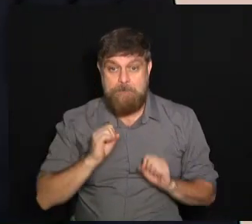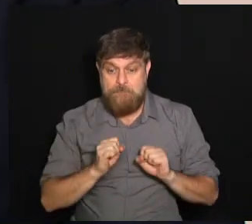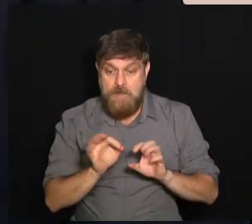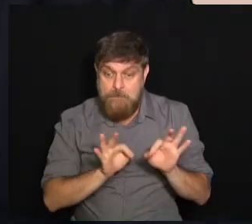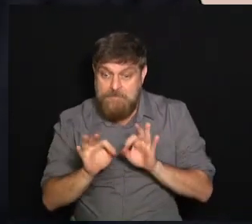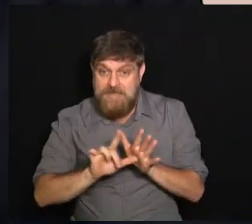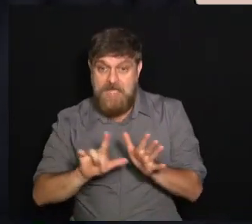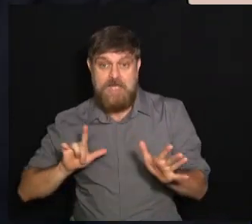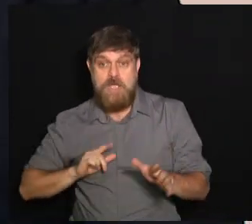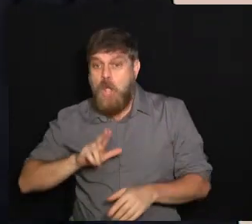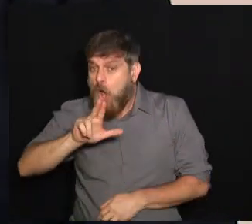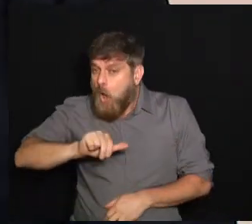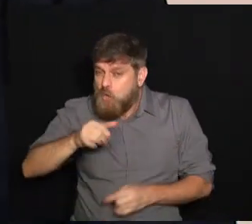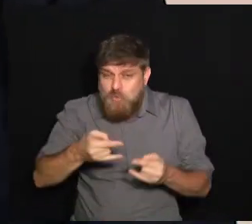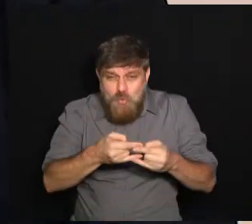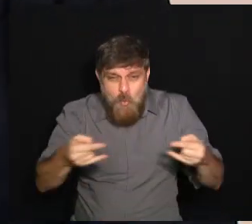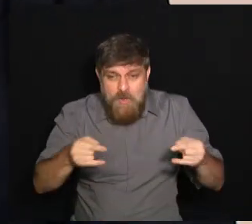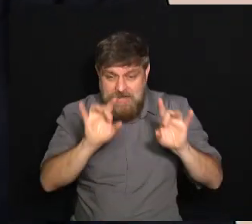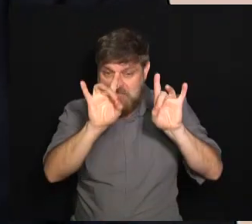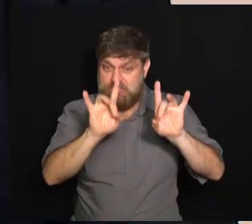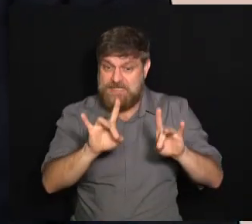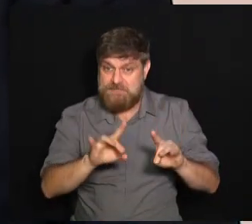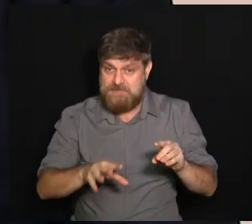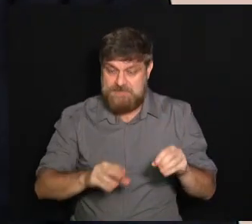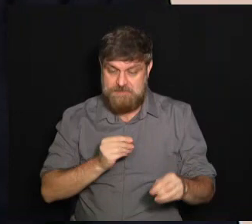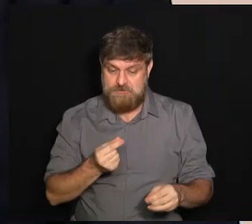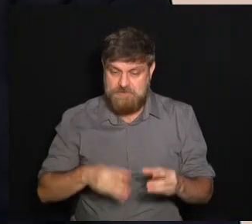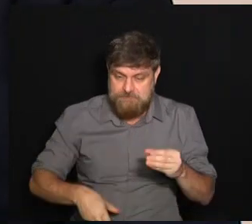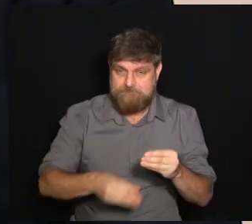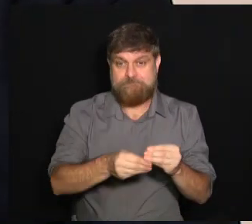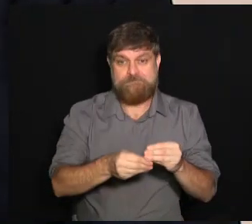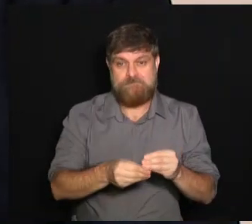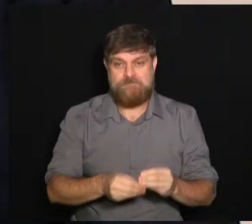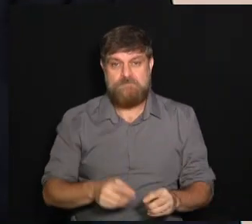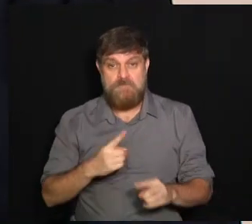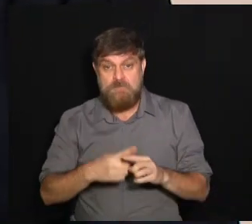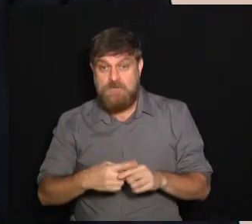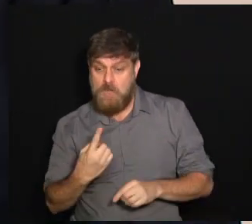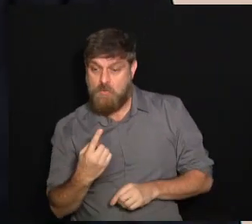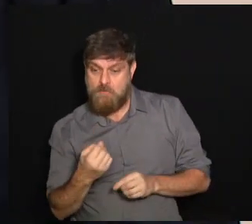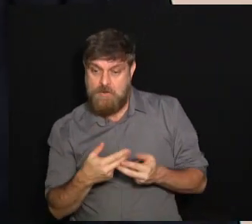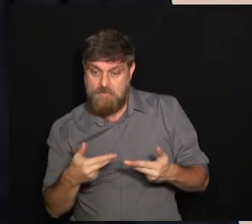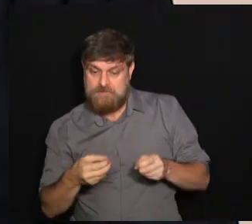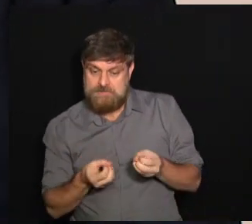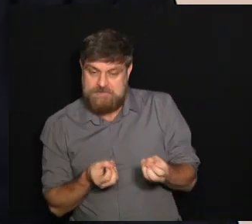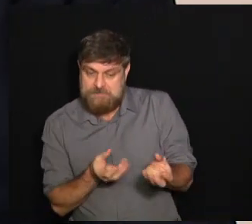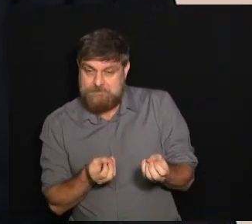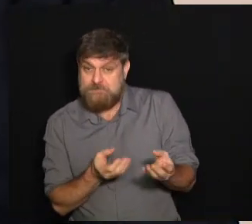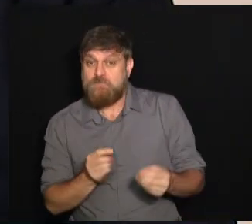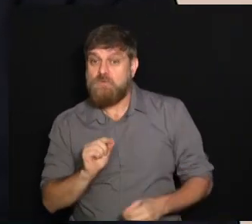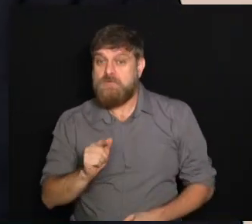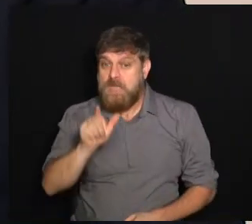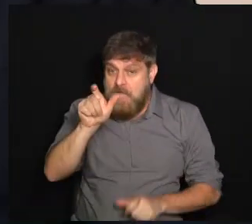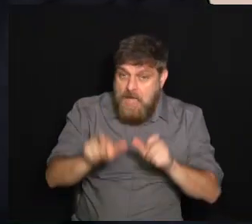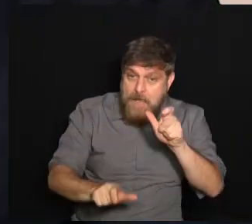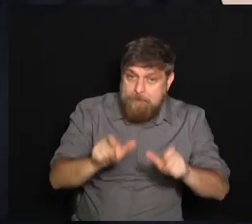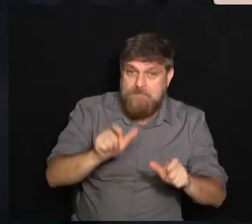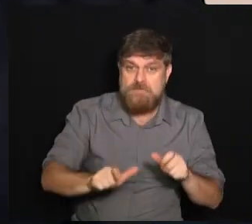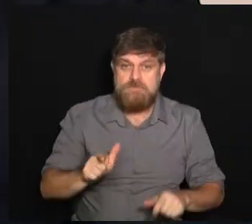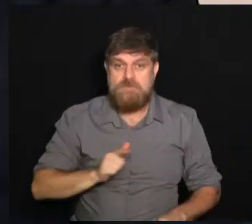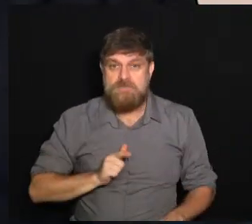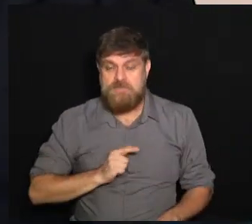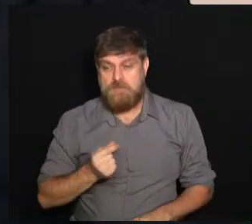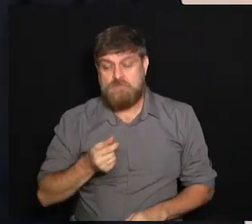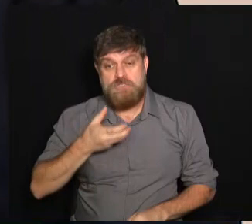planejar para que nunca precisem usar, né? Uma das dos pontos que a gente costuma trazer é a necessidade das pessoas formarem um